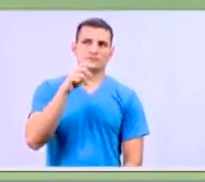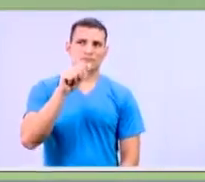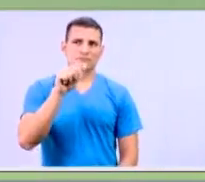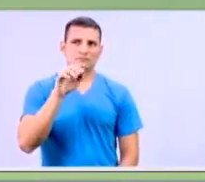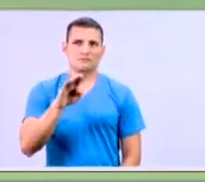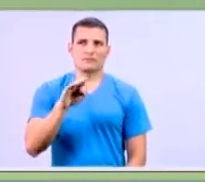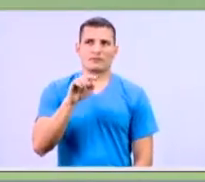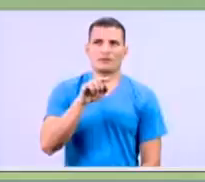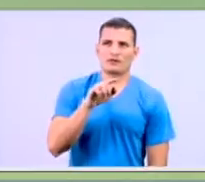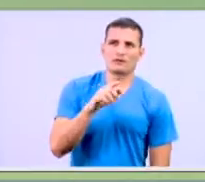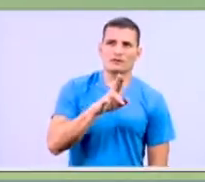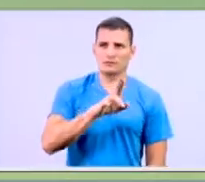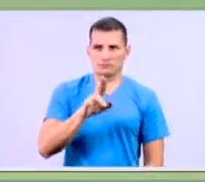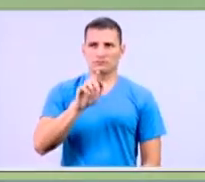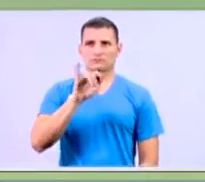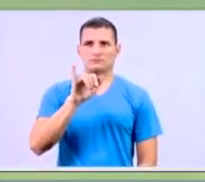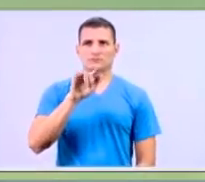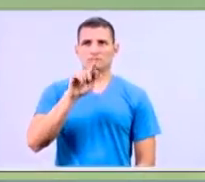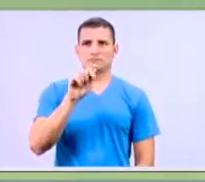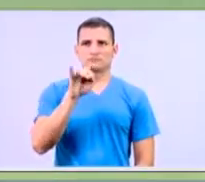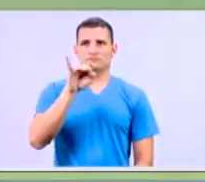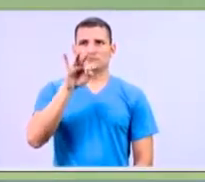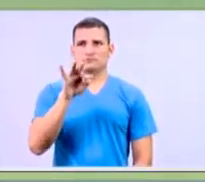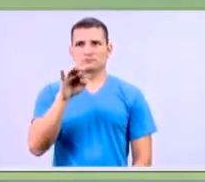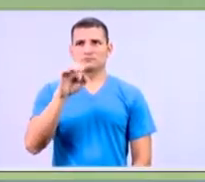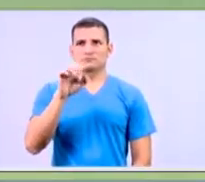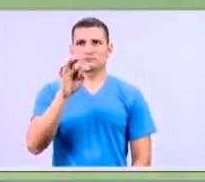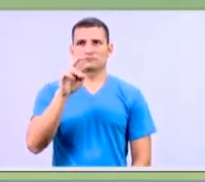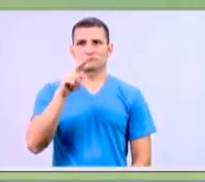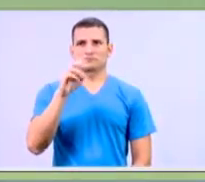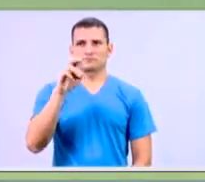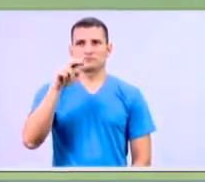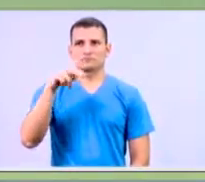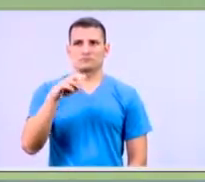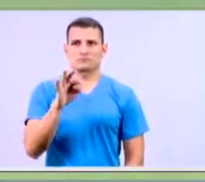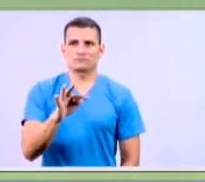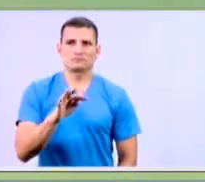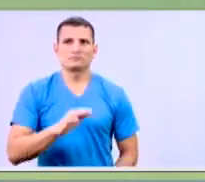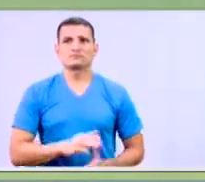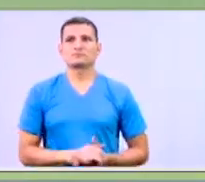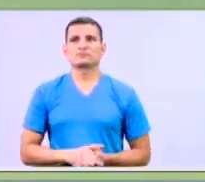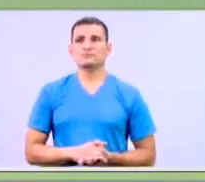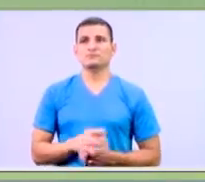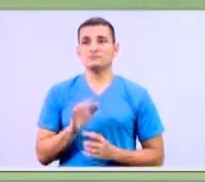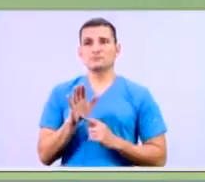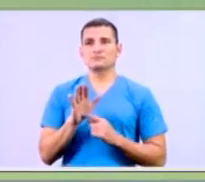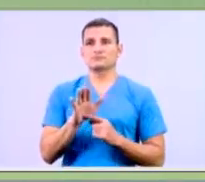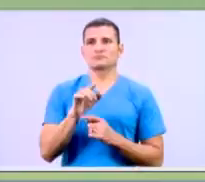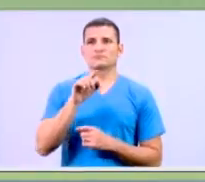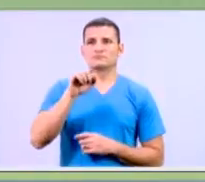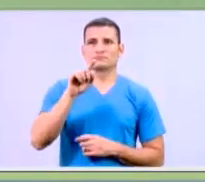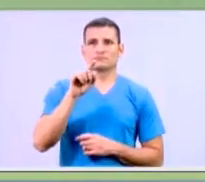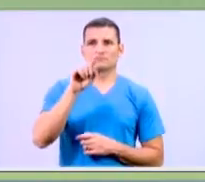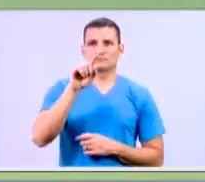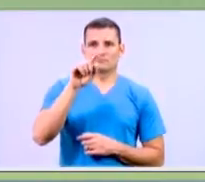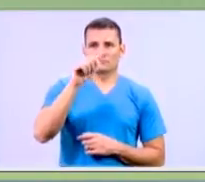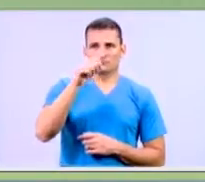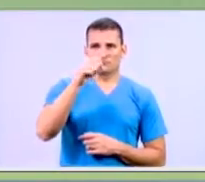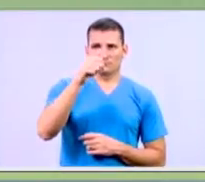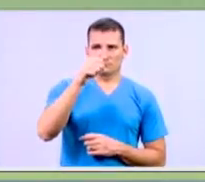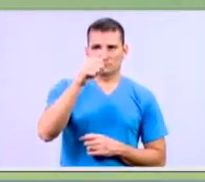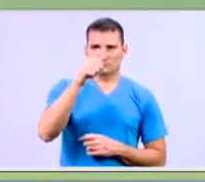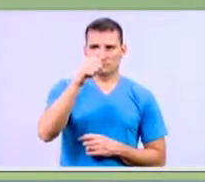de Gigabit Ethernet, e aí a representação dele também pode ser 1000 base